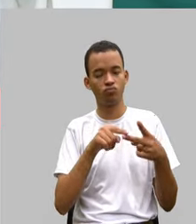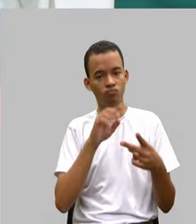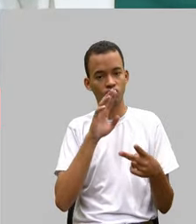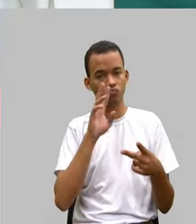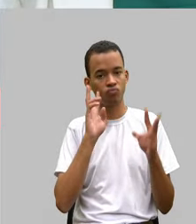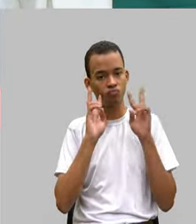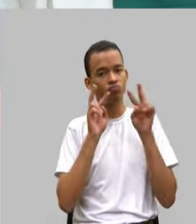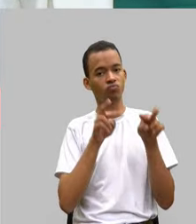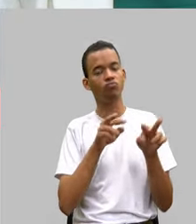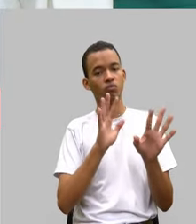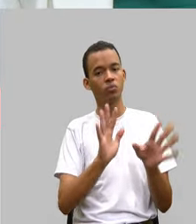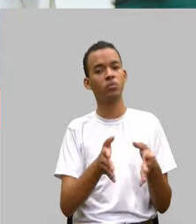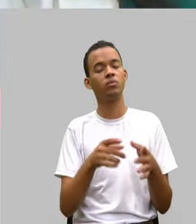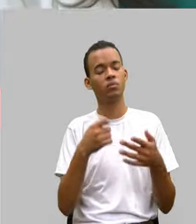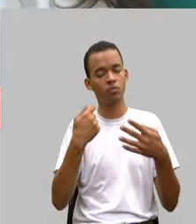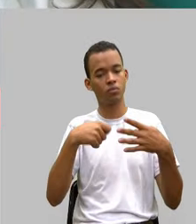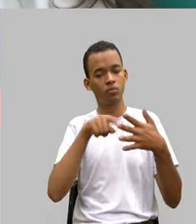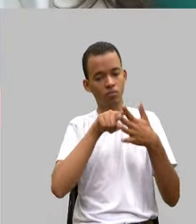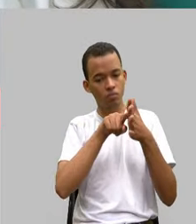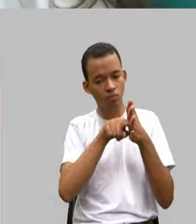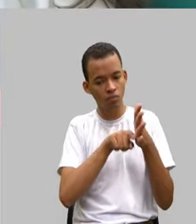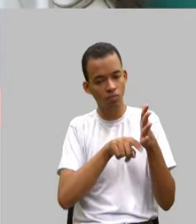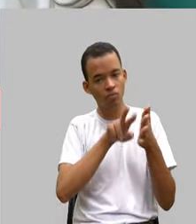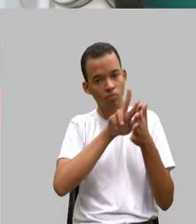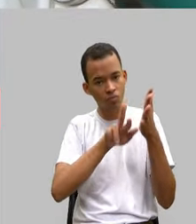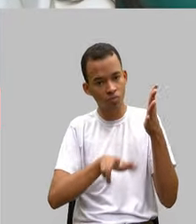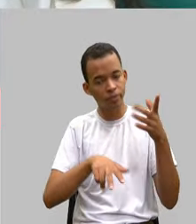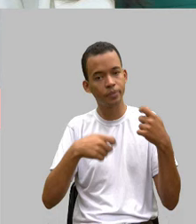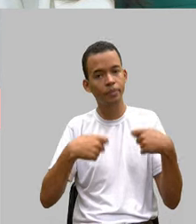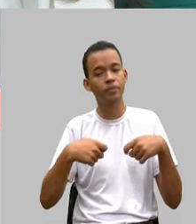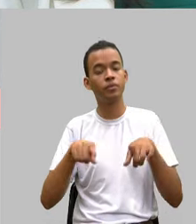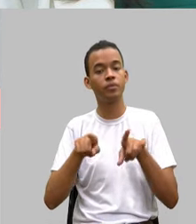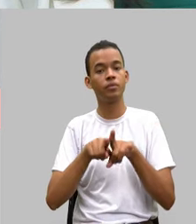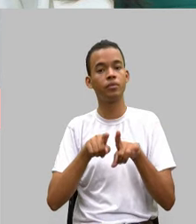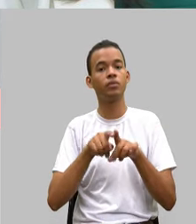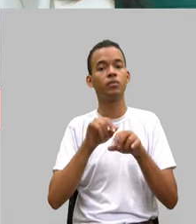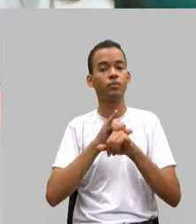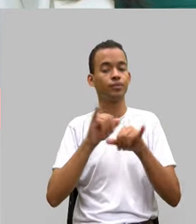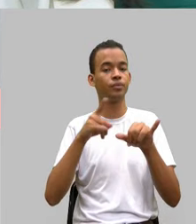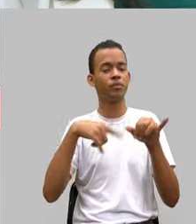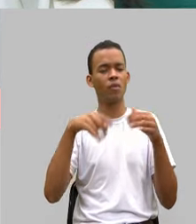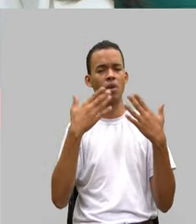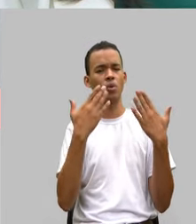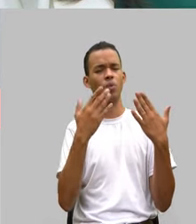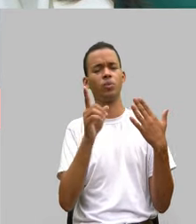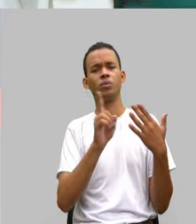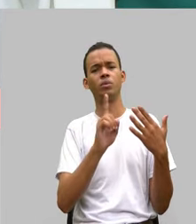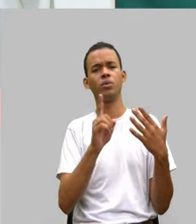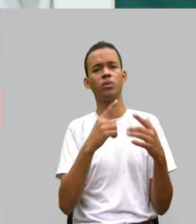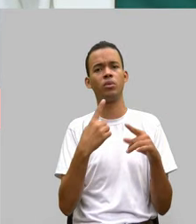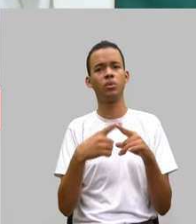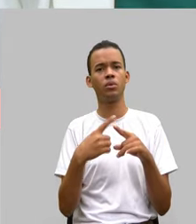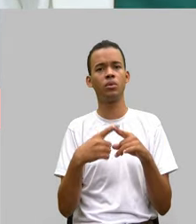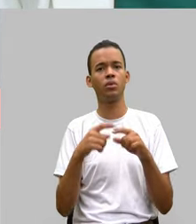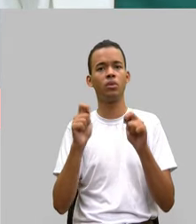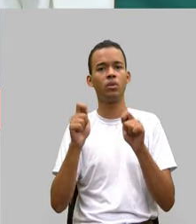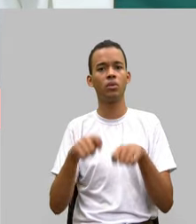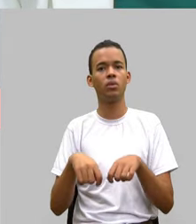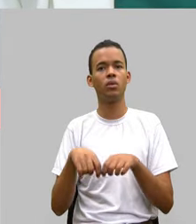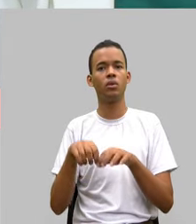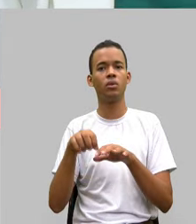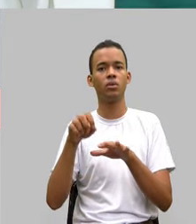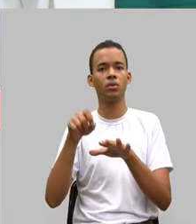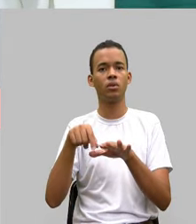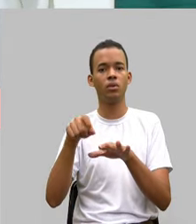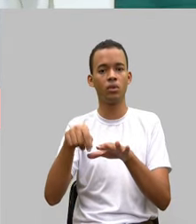pessoas que precisam que o cultivo da cannabis ele pode remodelar o Agro brasileiro principalmente